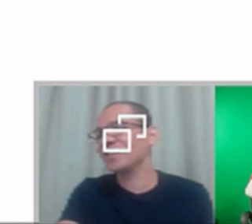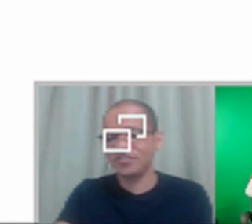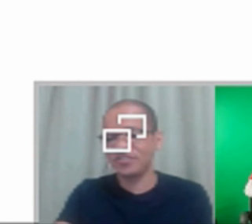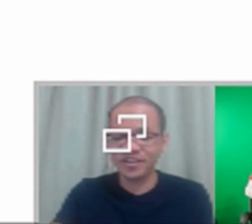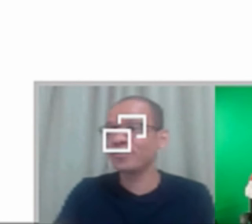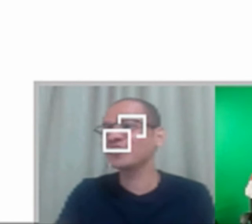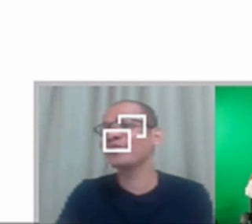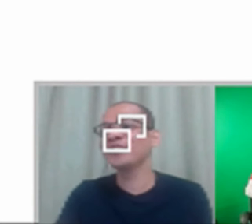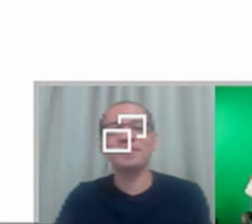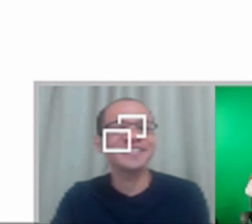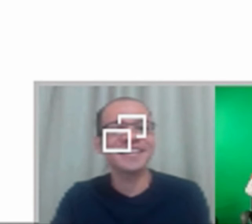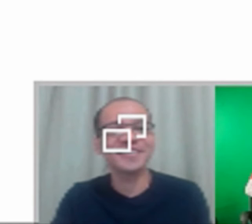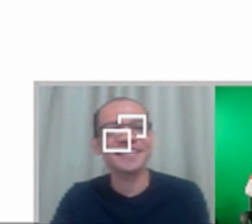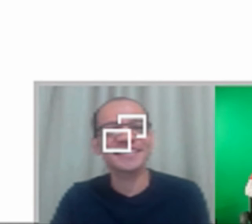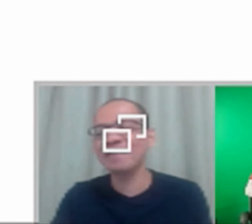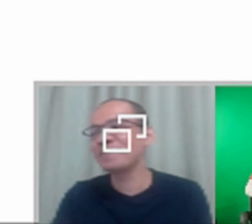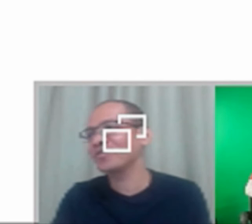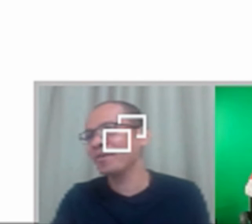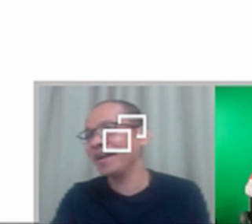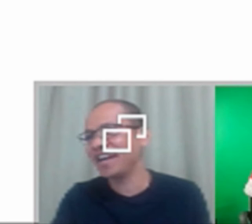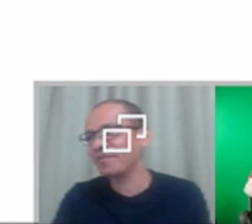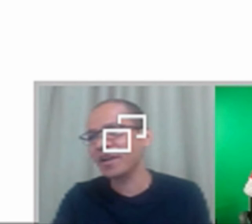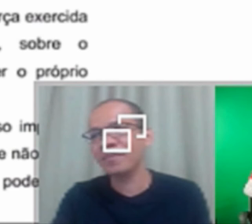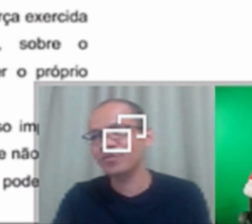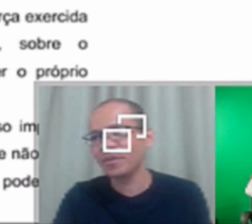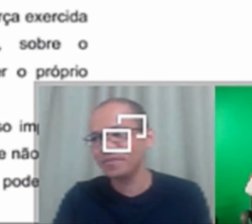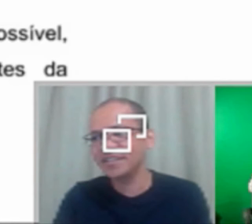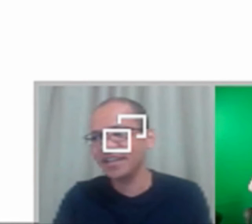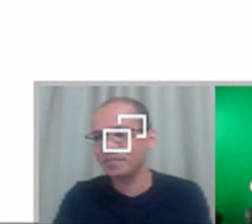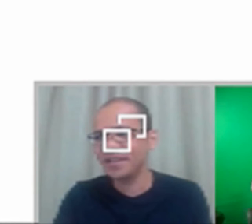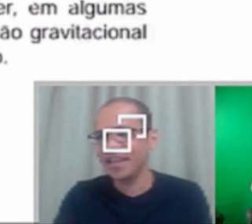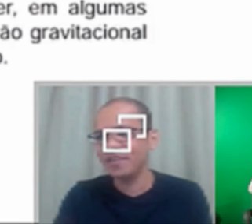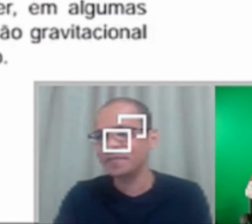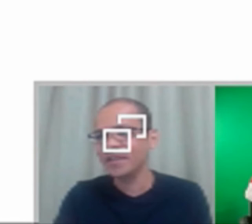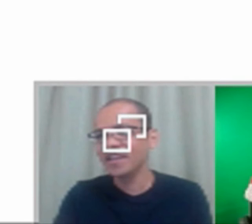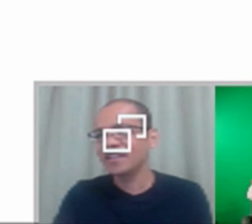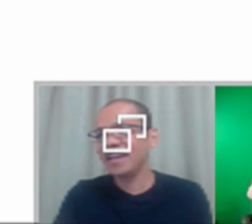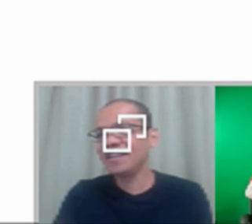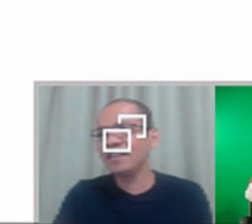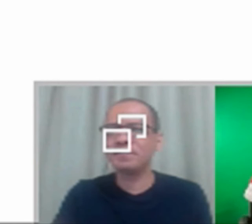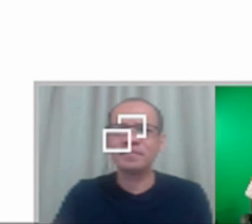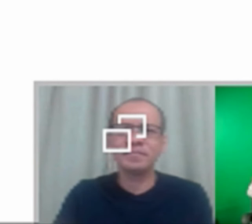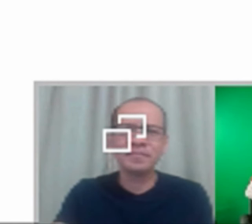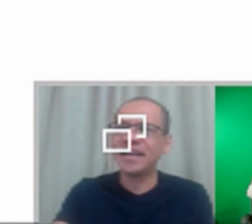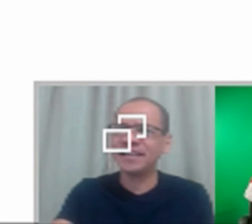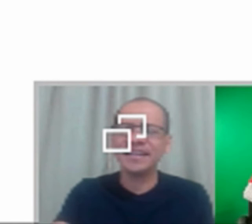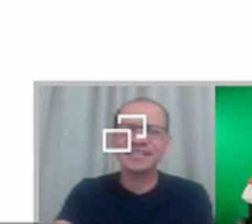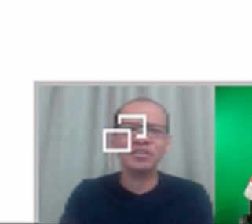PDF está no site. Agora, eu não sei o link para dizer aqui onde é que está, para o pessoal baixar. Qualquer pessoa pode baixar esse PDF, tá?